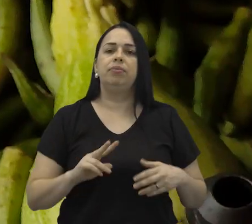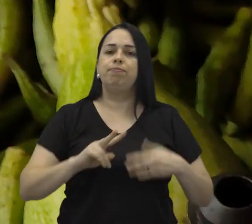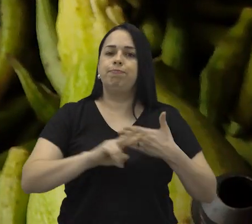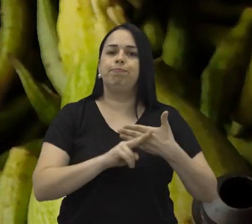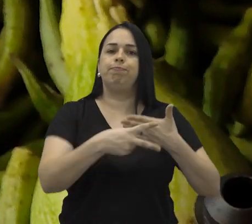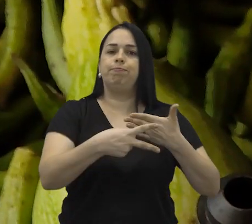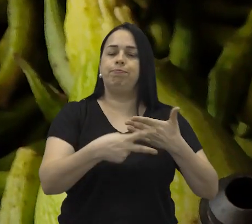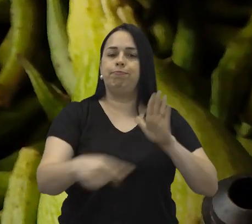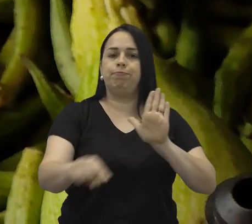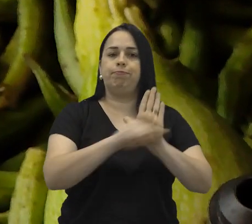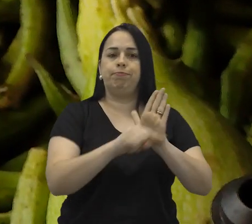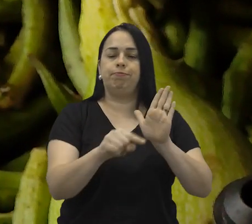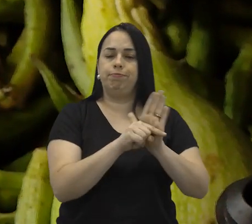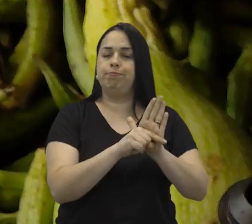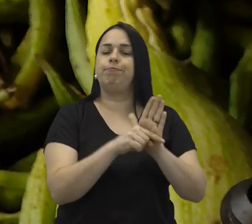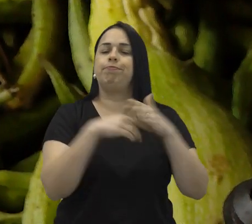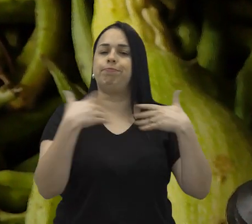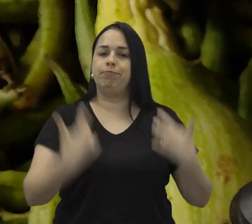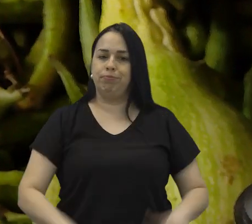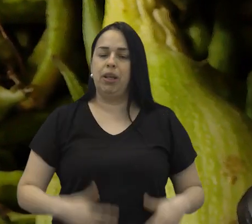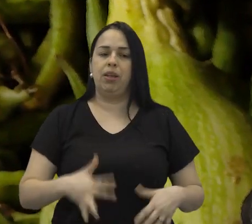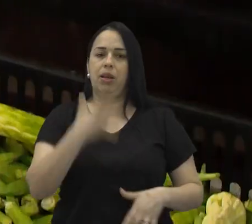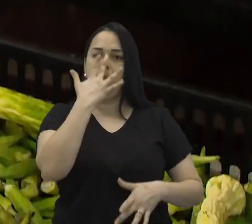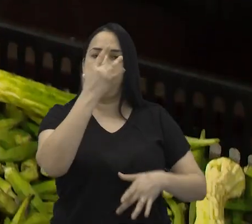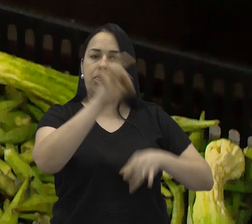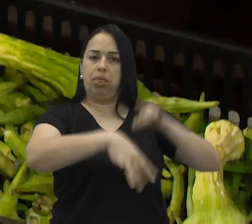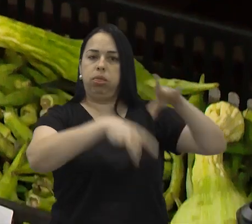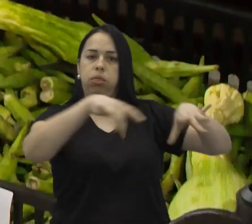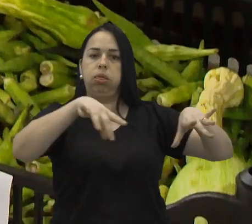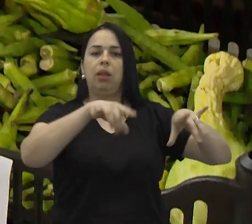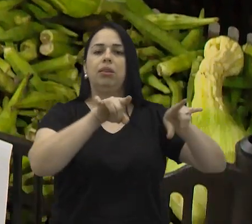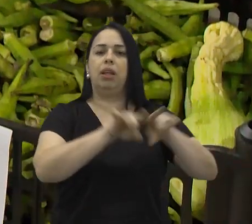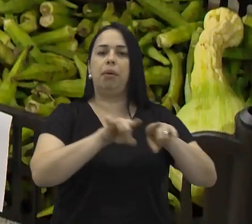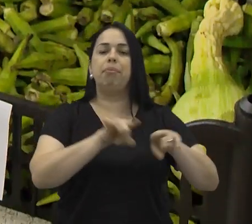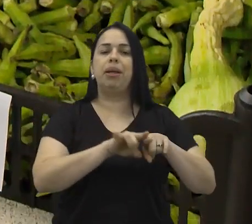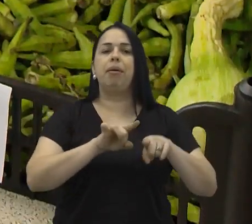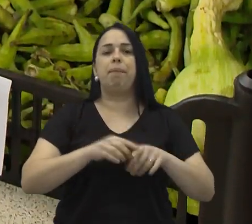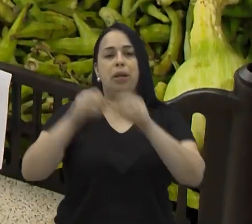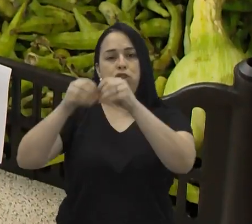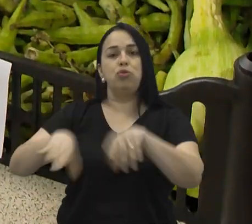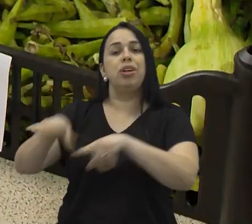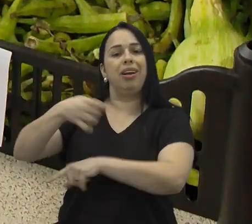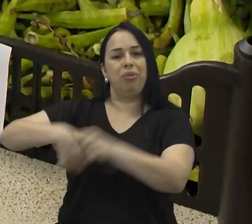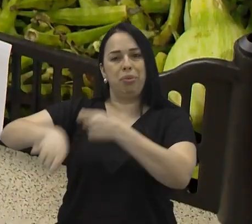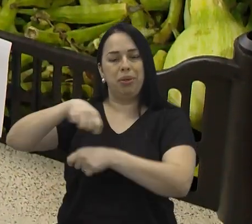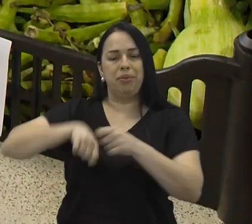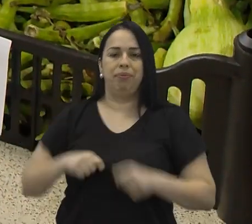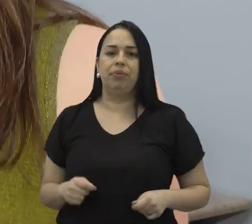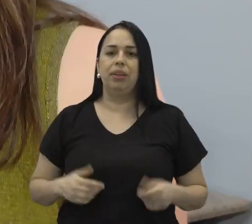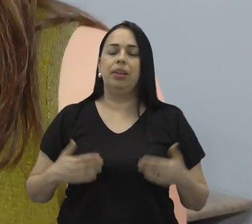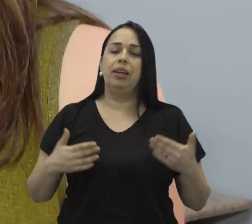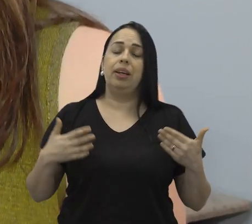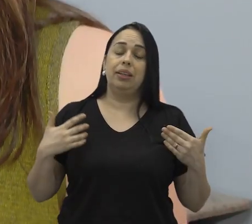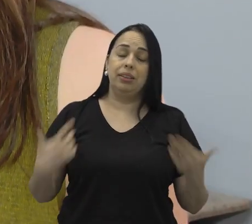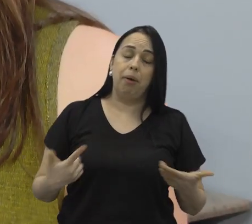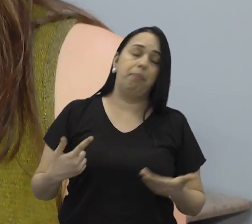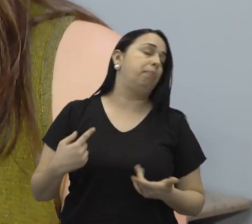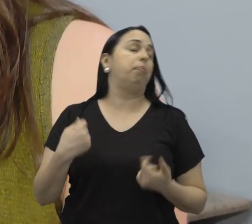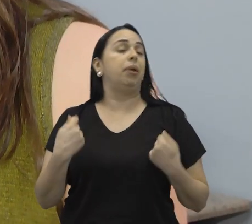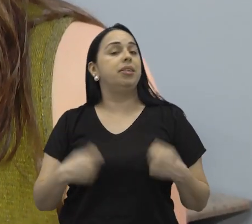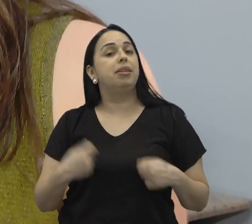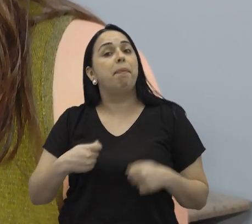E as consequências negativas vão além do fator social. O desperdício de alimentos também tem impacto na economia. Então a gente tem que